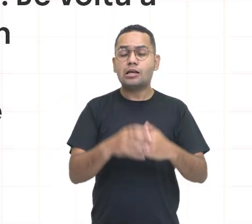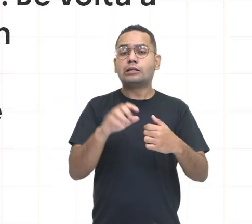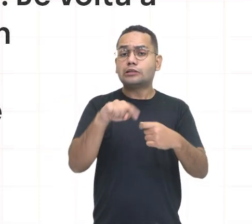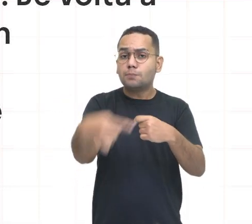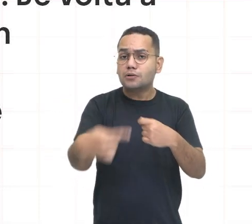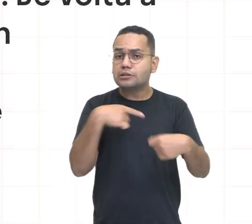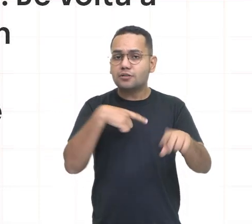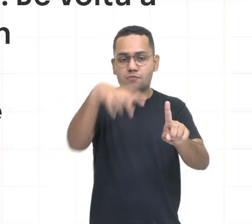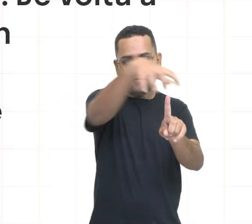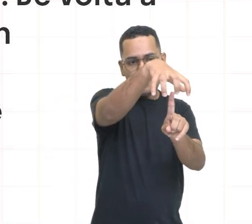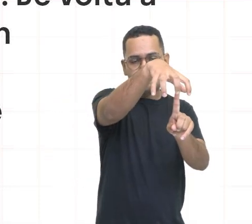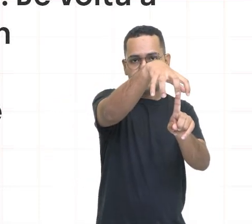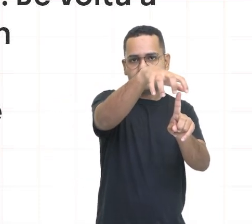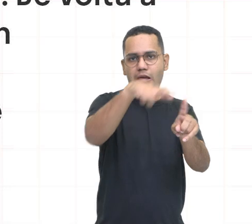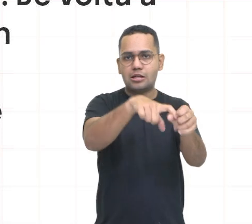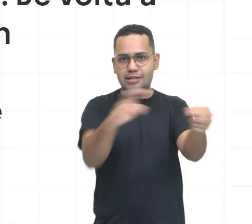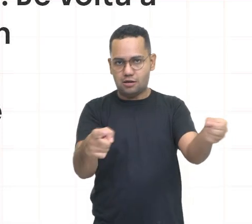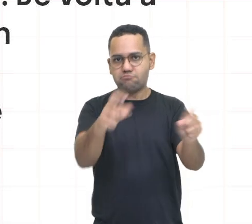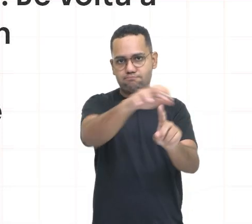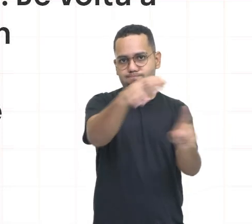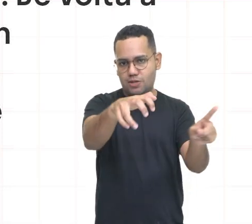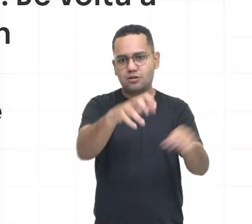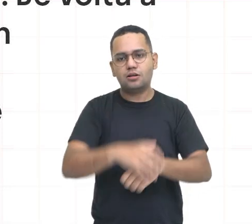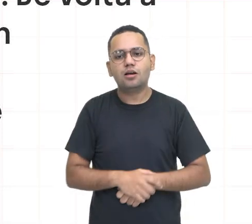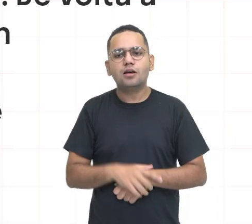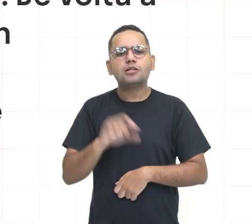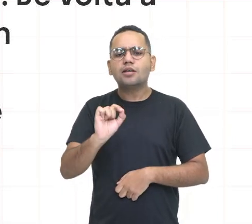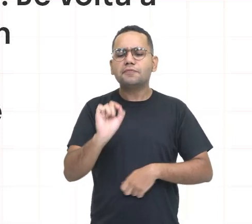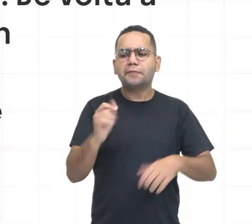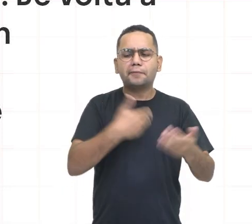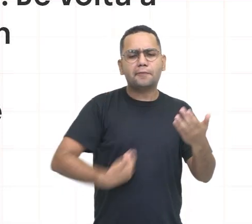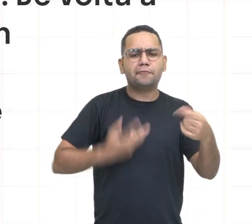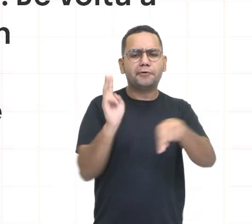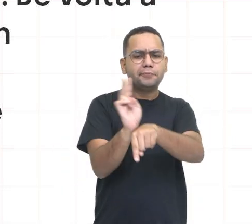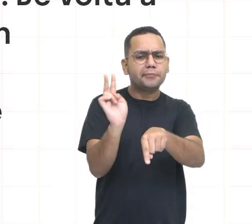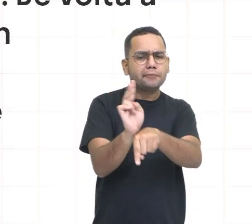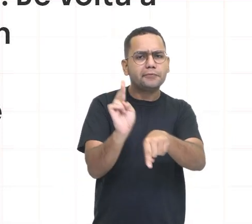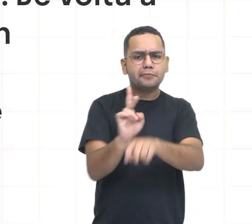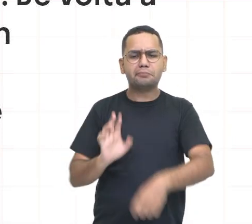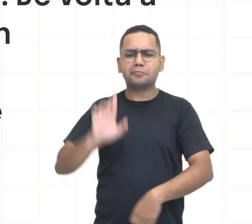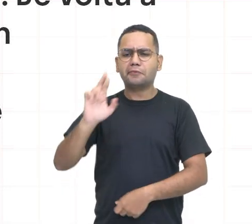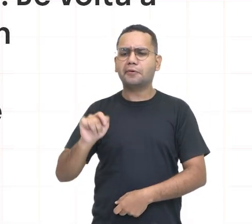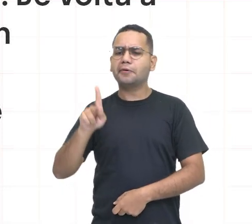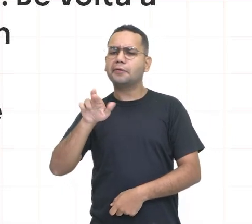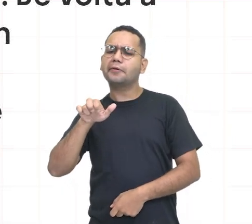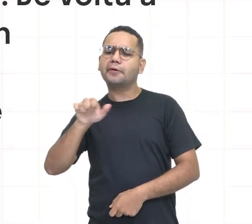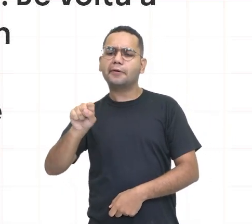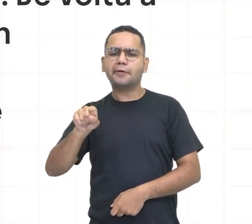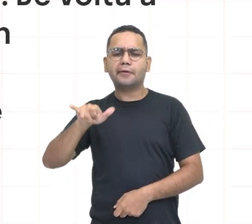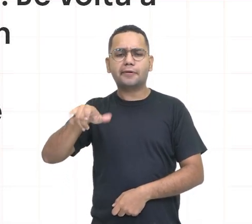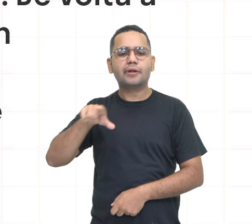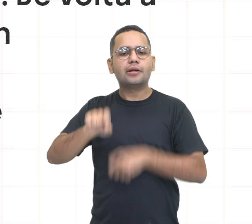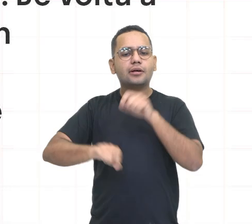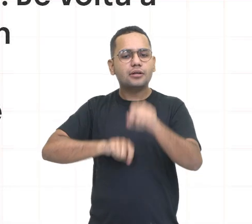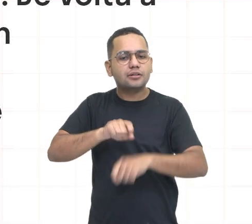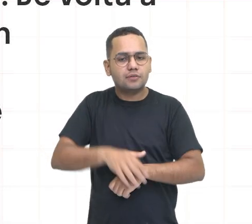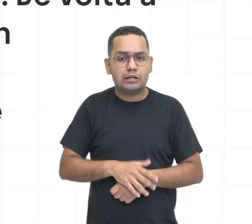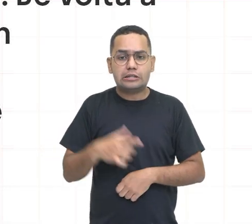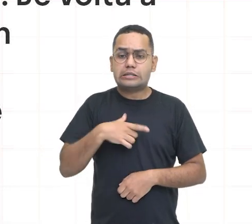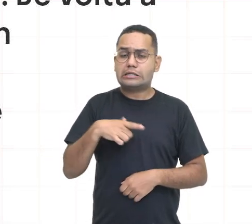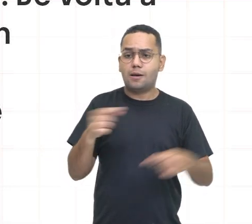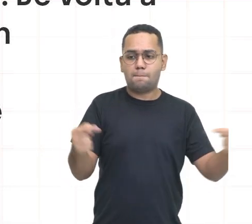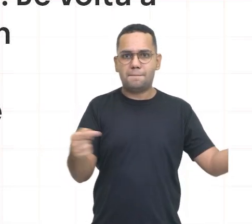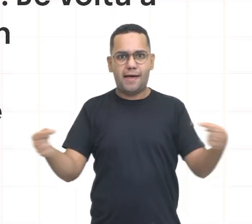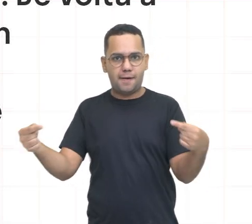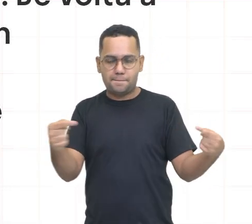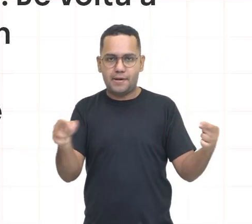do czar, formou-se um governo provisório sob a chefia de Kerensky, que se veria envolvido em disputas entre liberais